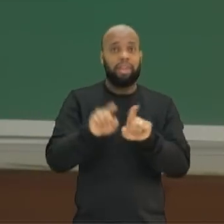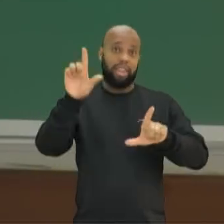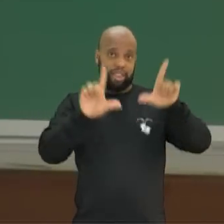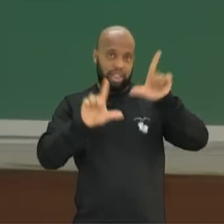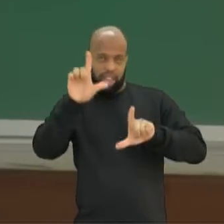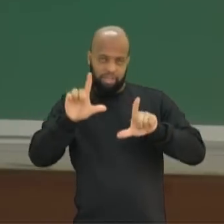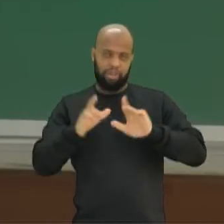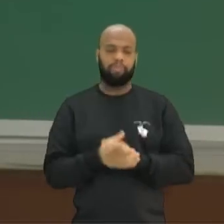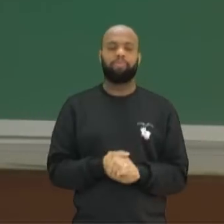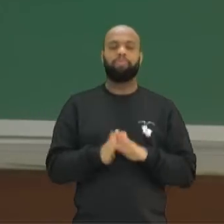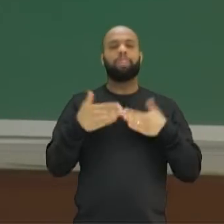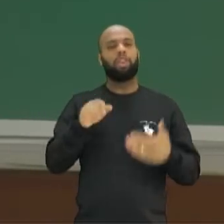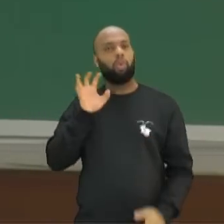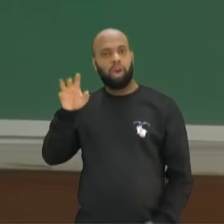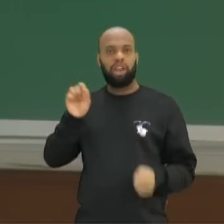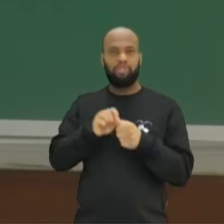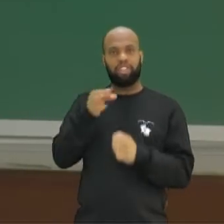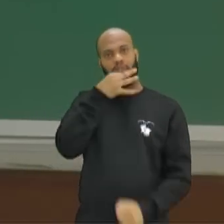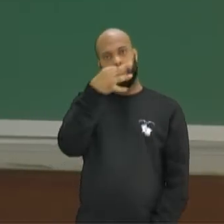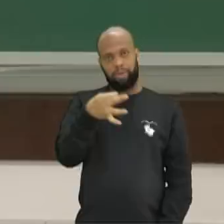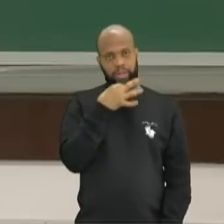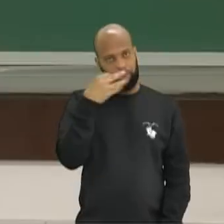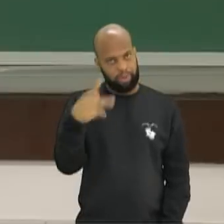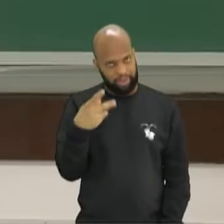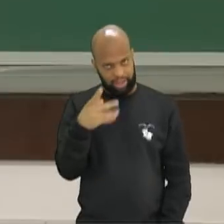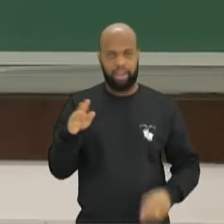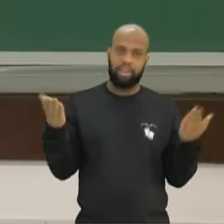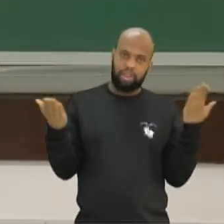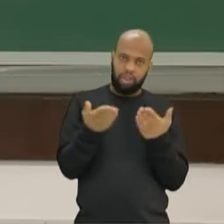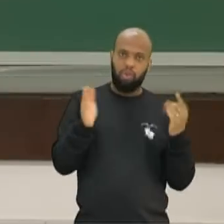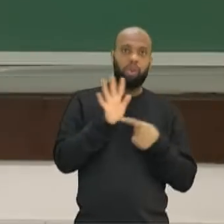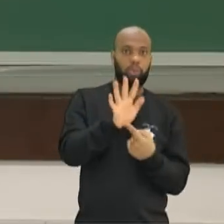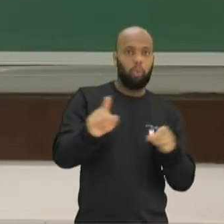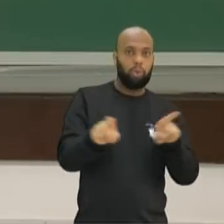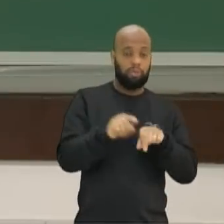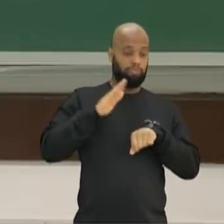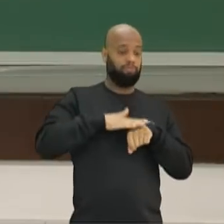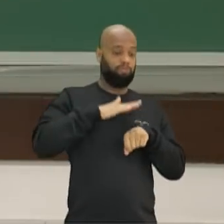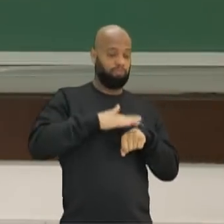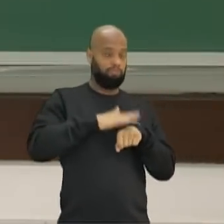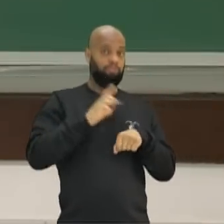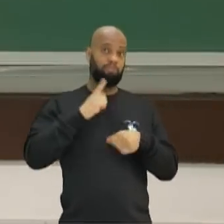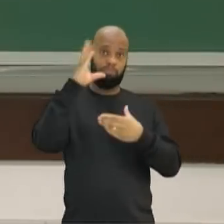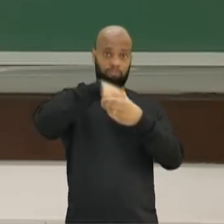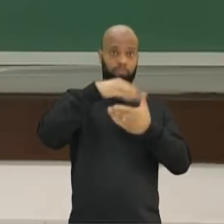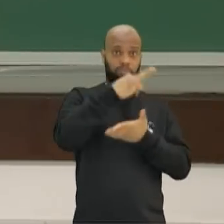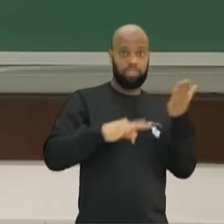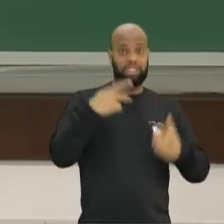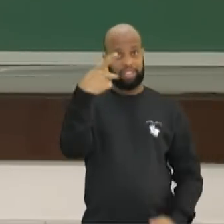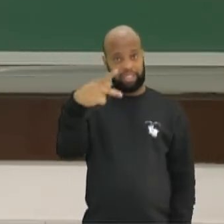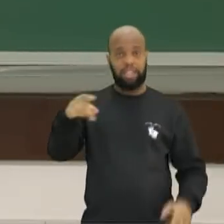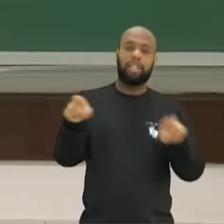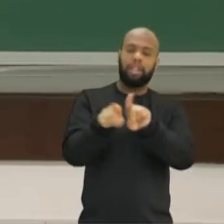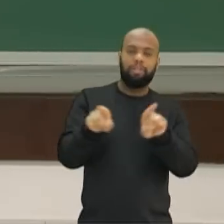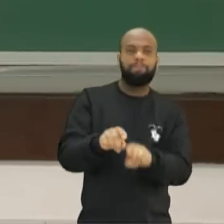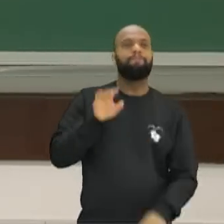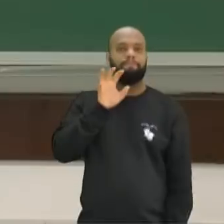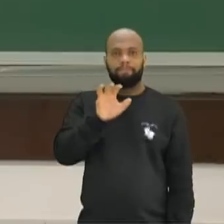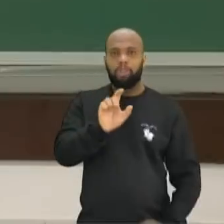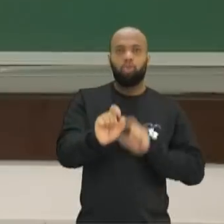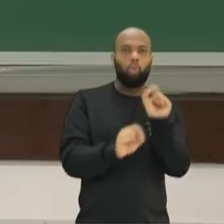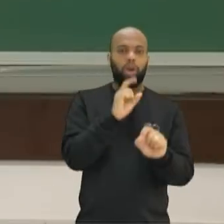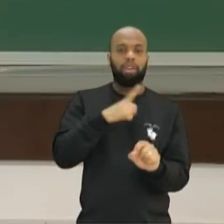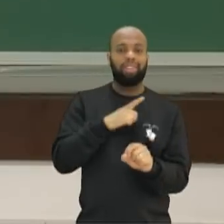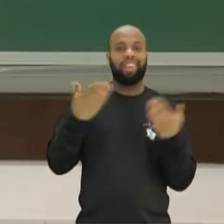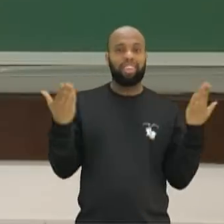TV que seja. Então, ele faz essa crítica, ele traz essa crítica para a reportagem. Então, isso é uma